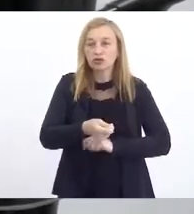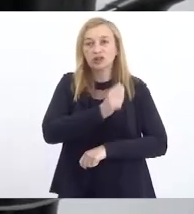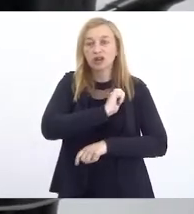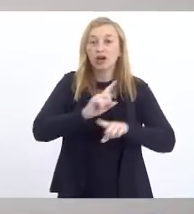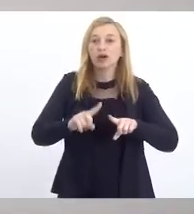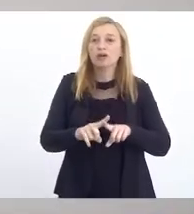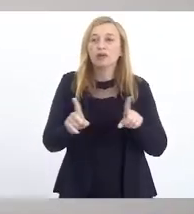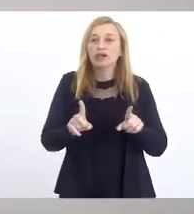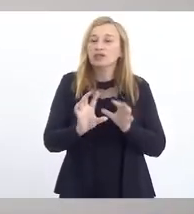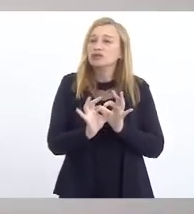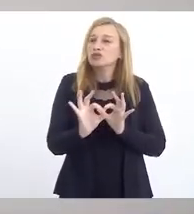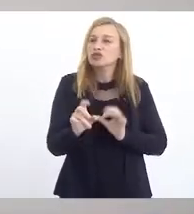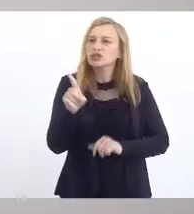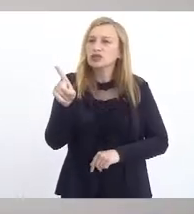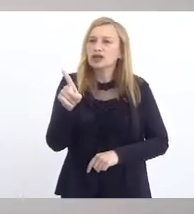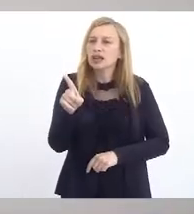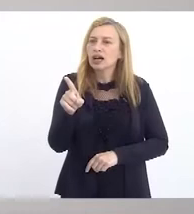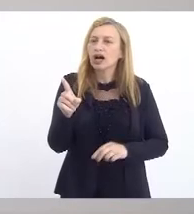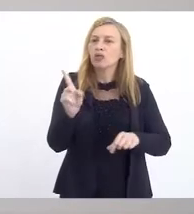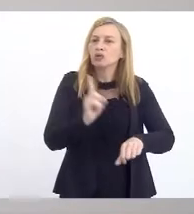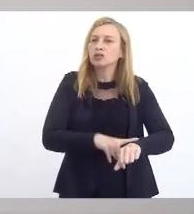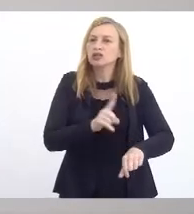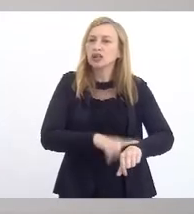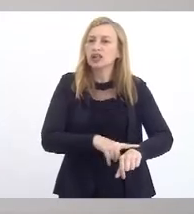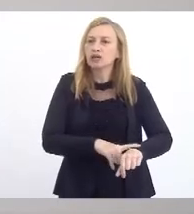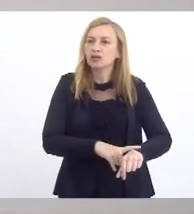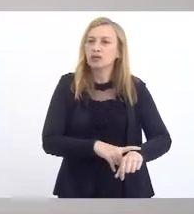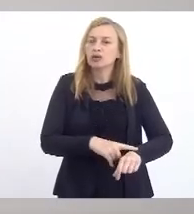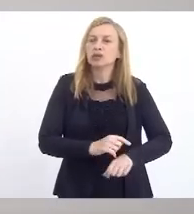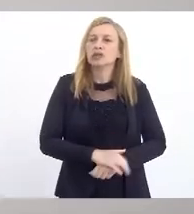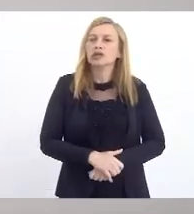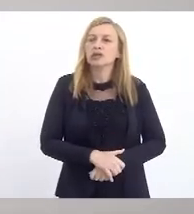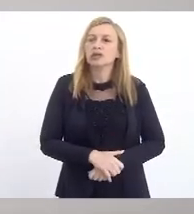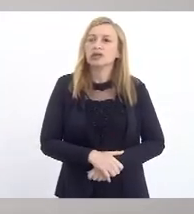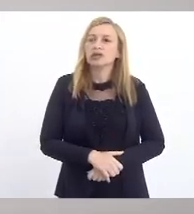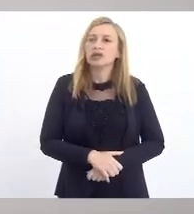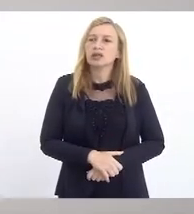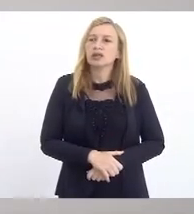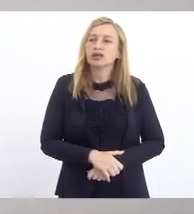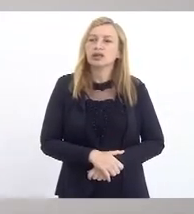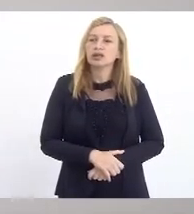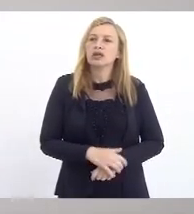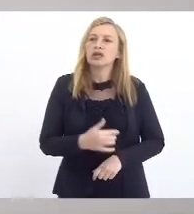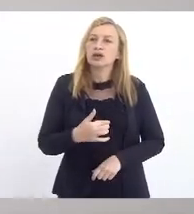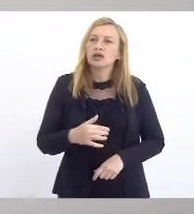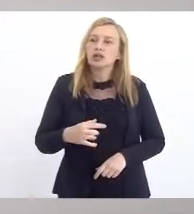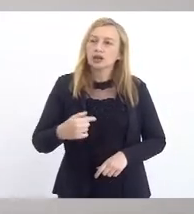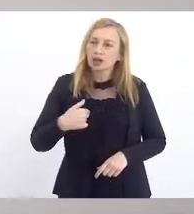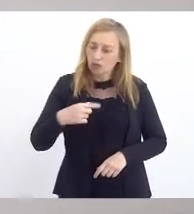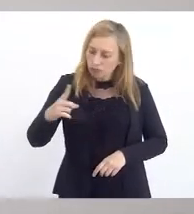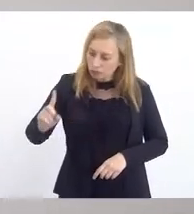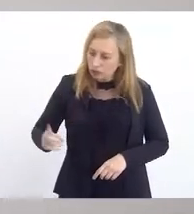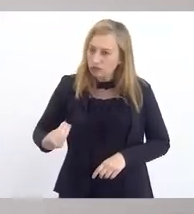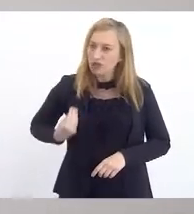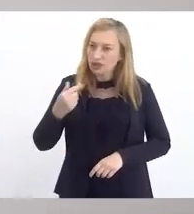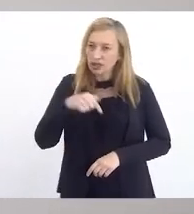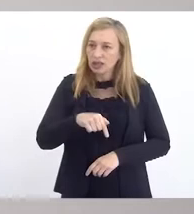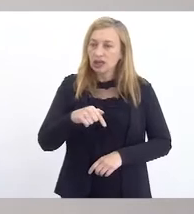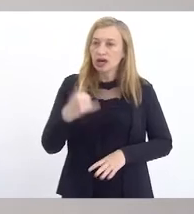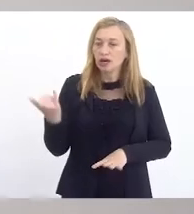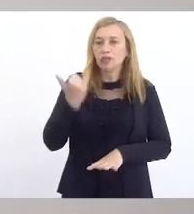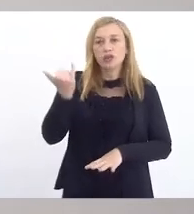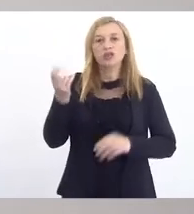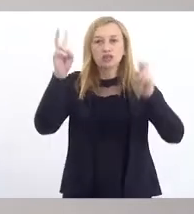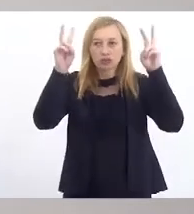não obstante, lá, o tempo que isso nos toma, eu fiz questão de vir presencialmente aqui, dada a importância